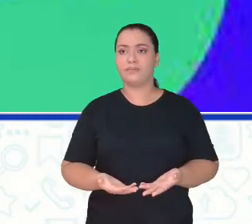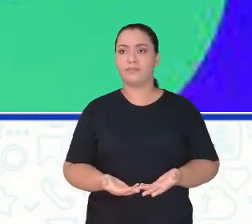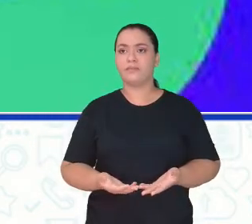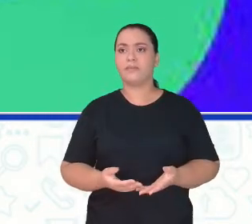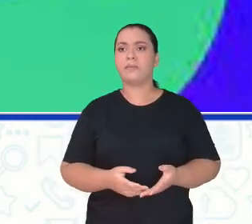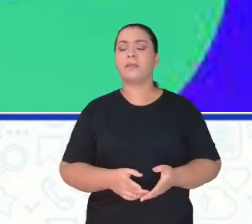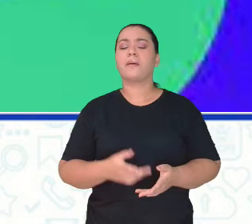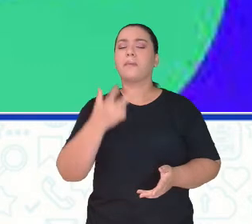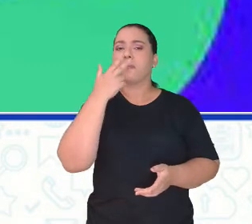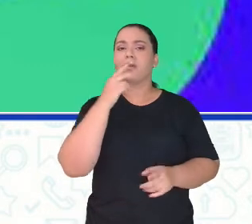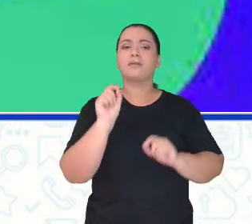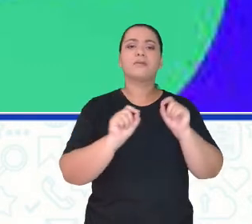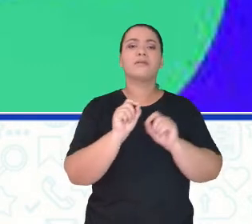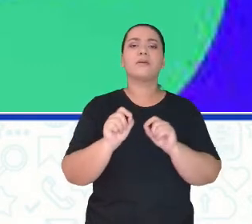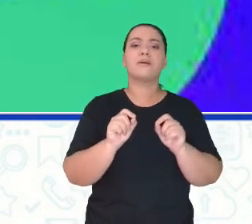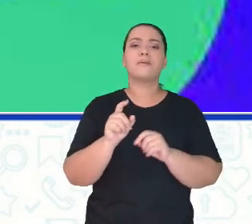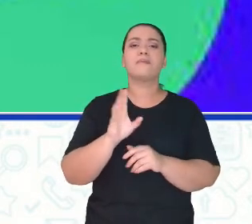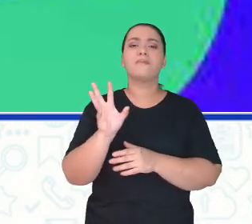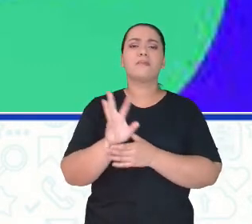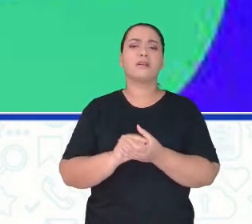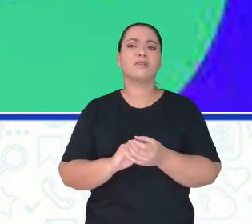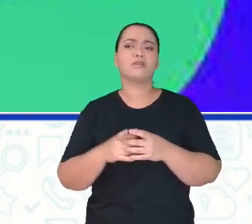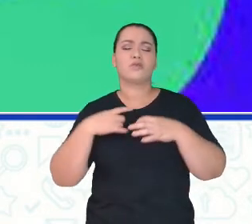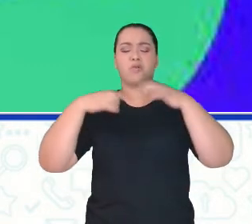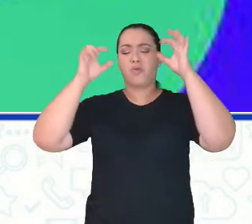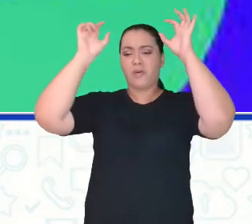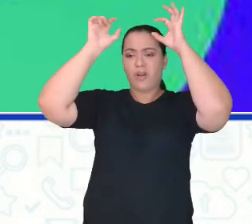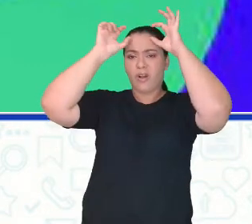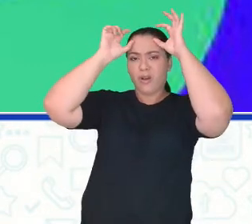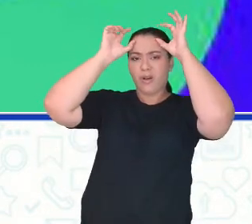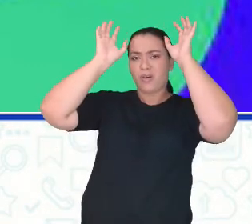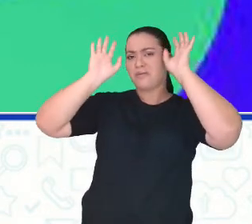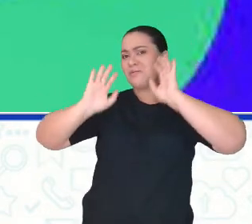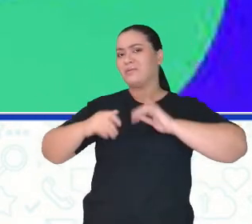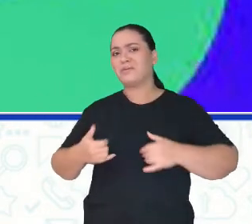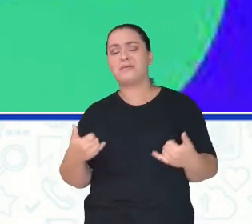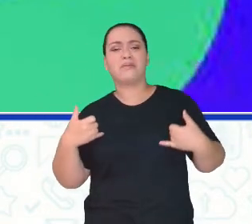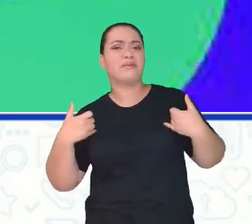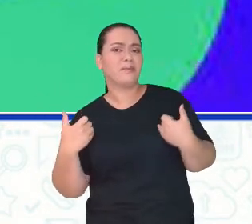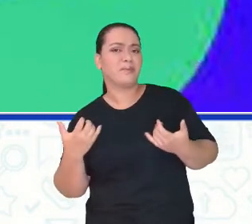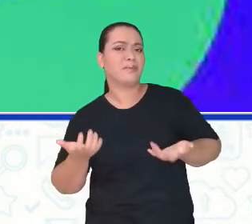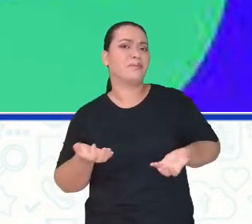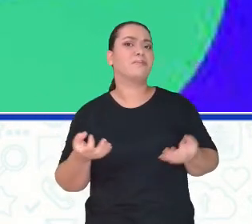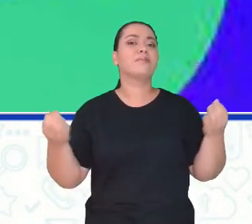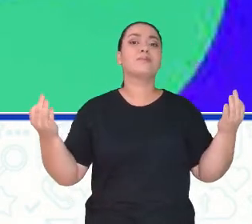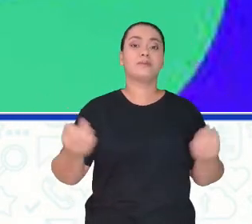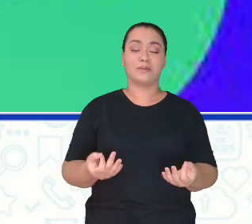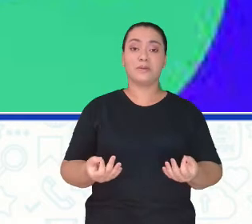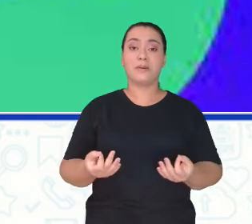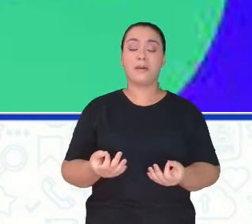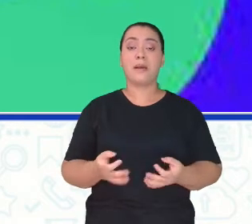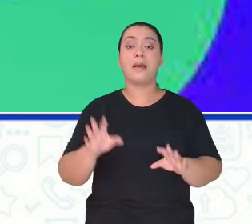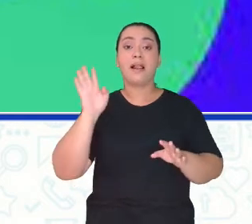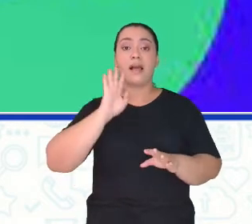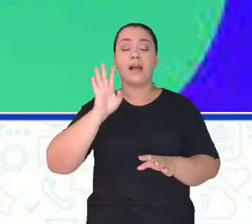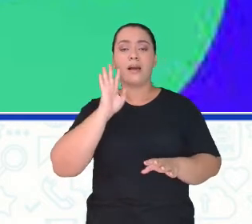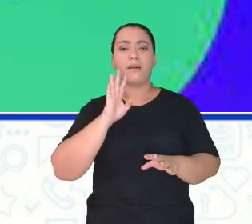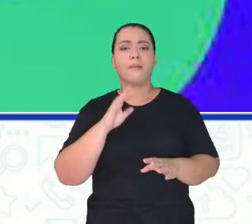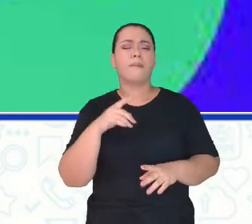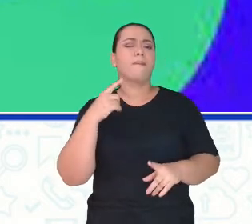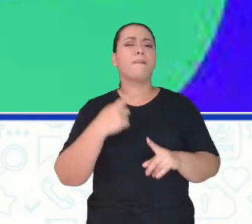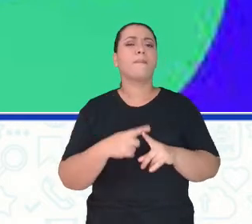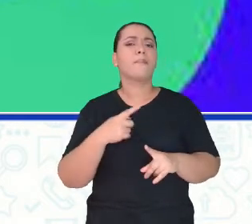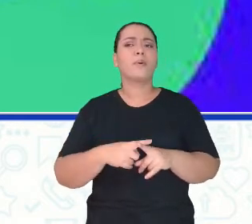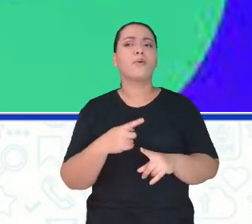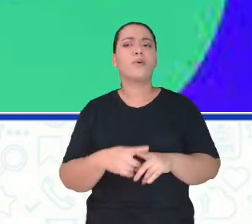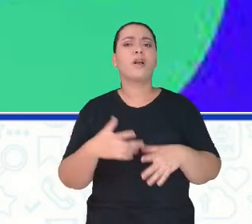tá que nem o quê? Cleitinho, ó, de oclinhos. Tá aqui, ó, todo o quê? Todo massa. E por que